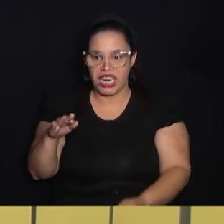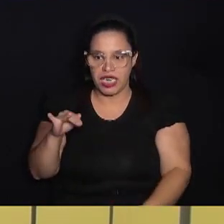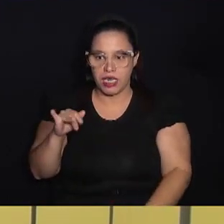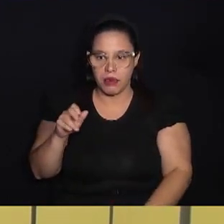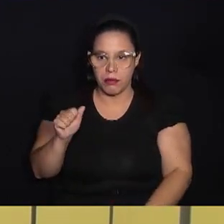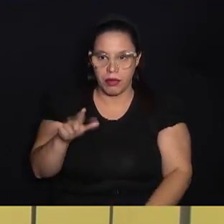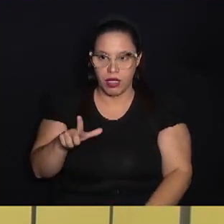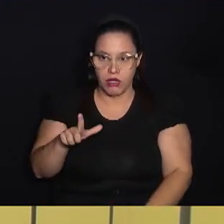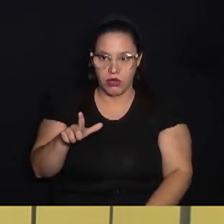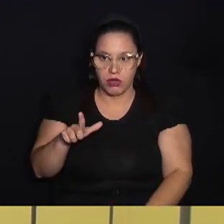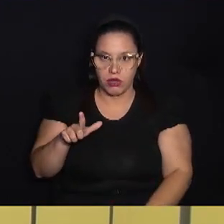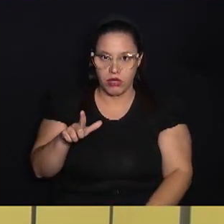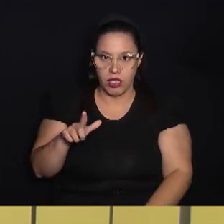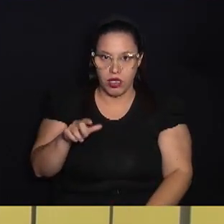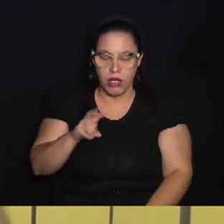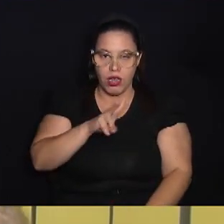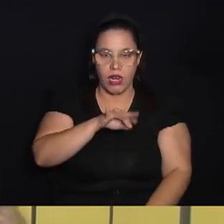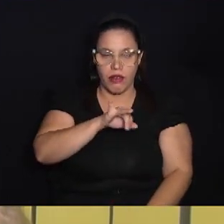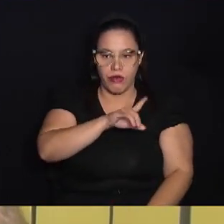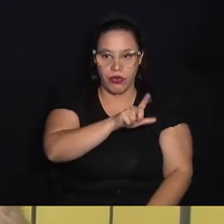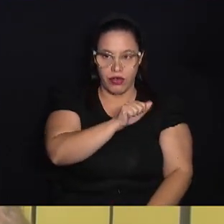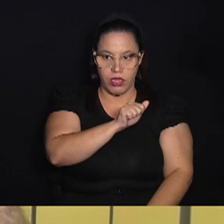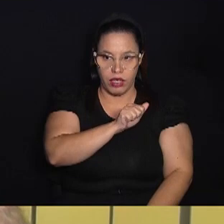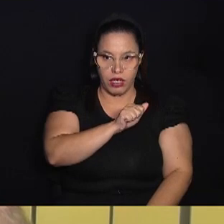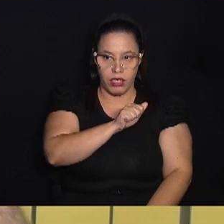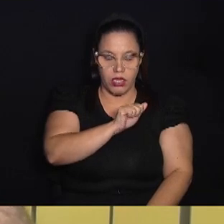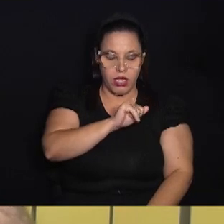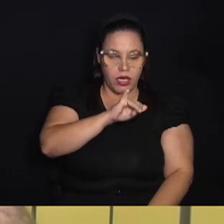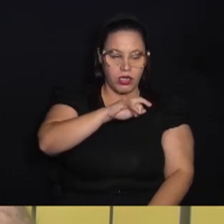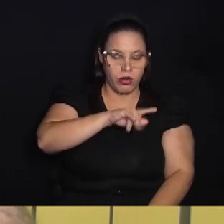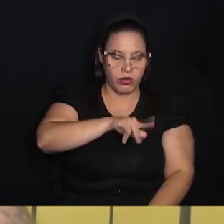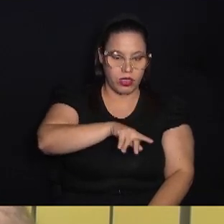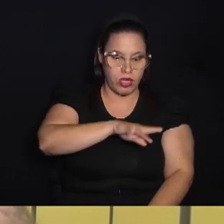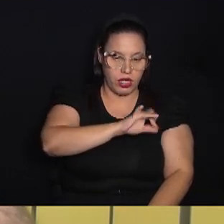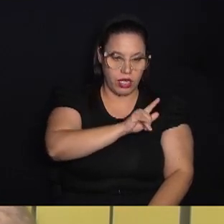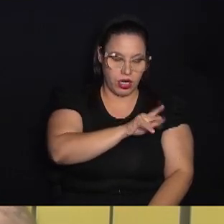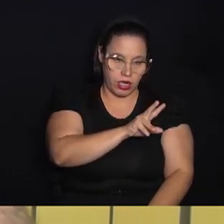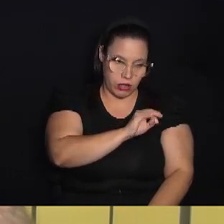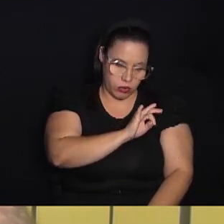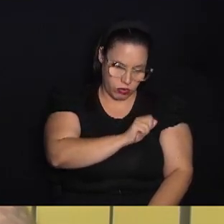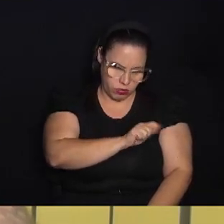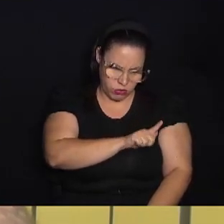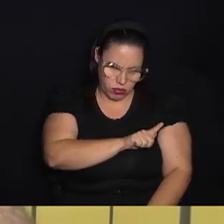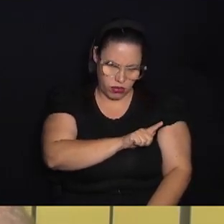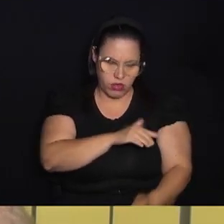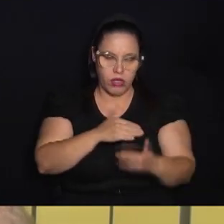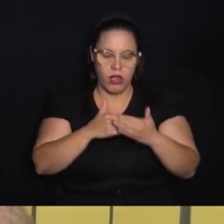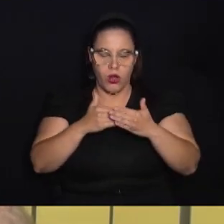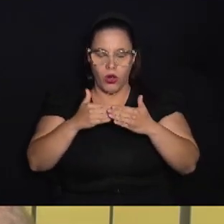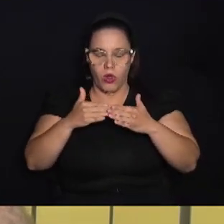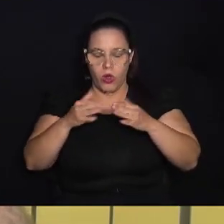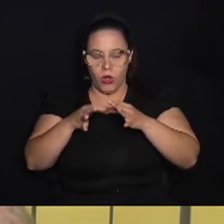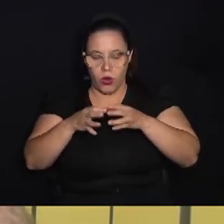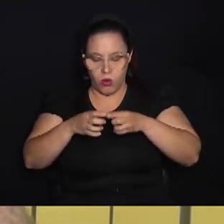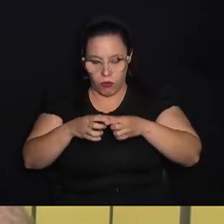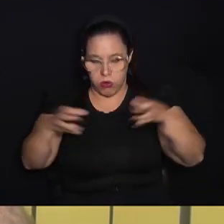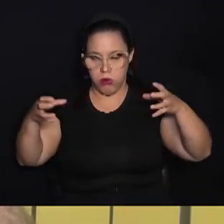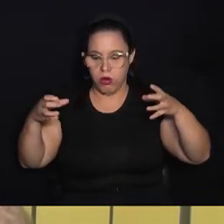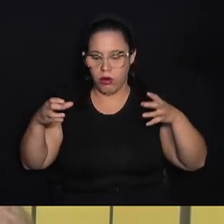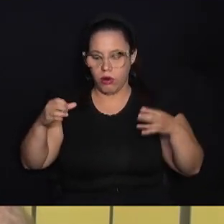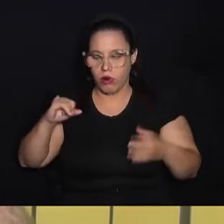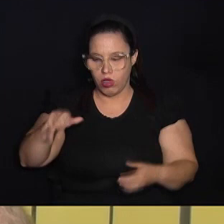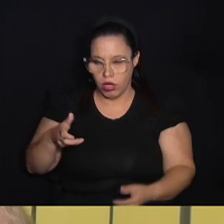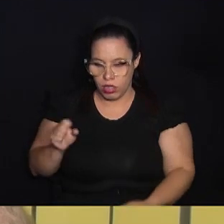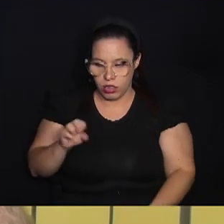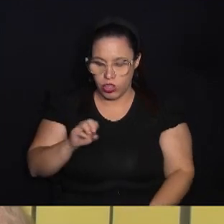Municipal que era na Vila Industrial quando fizeram a expansão da João Jorge isso a gente tá falando é a se eu não me engano foi nos anos